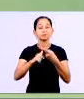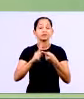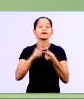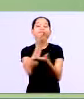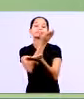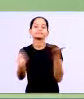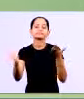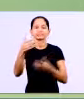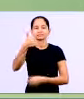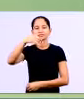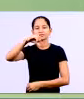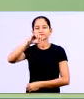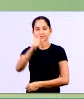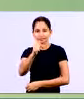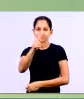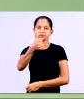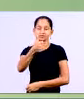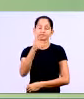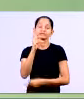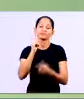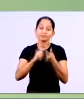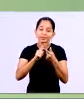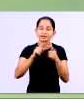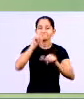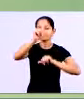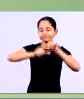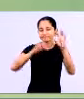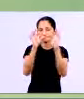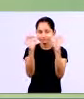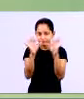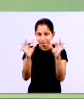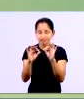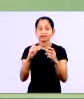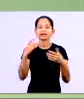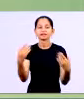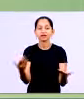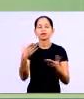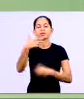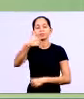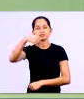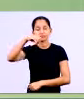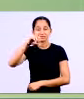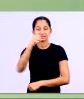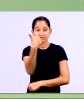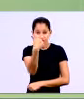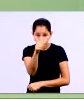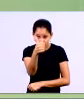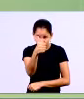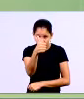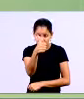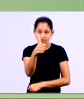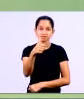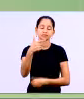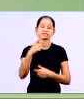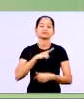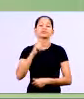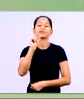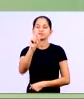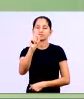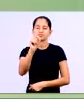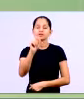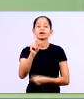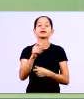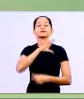em 71. Nessas mudanças da ortografia, em 1911, nós tivemos